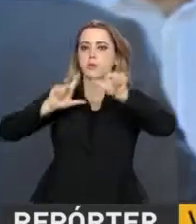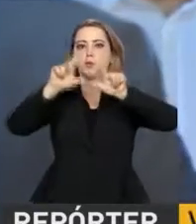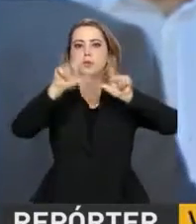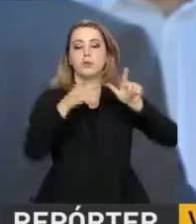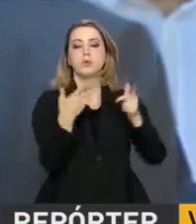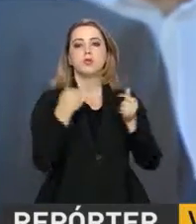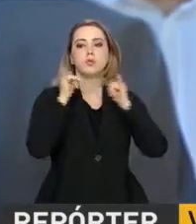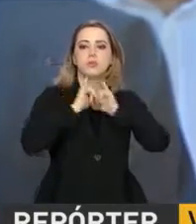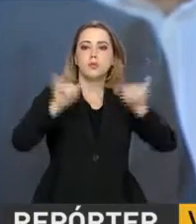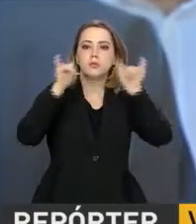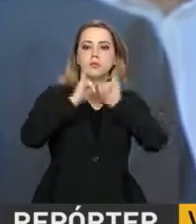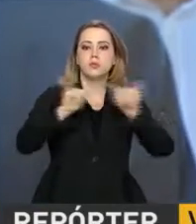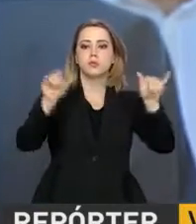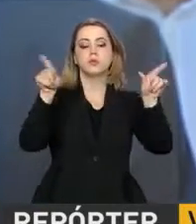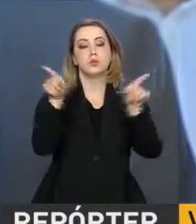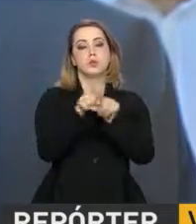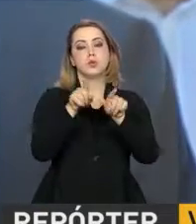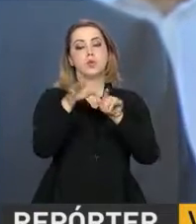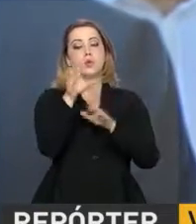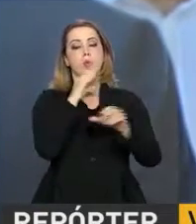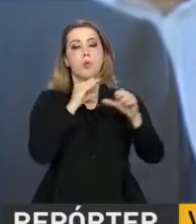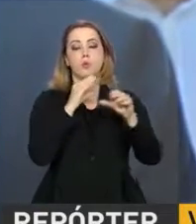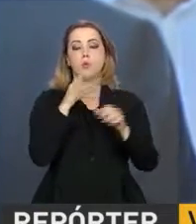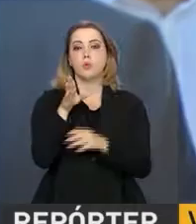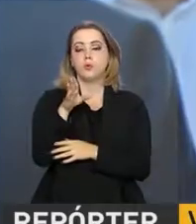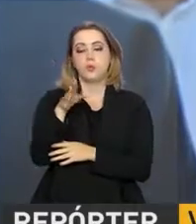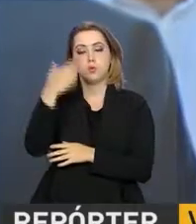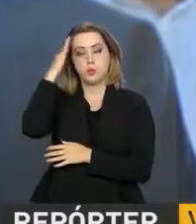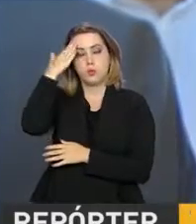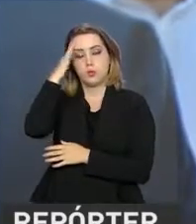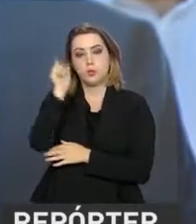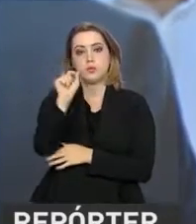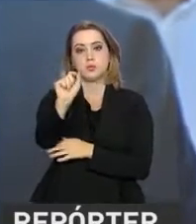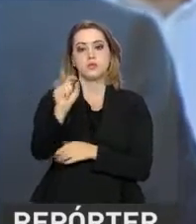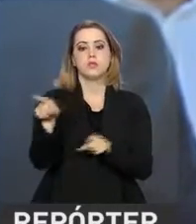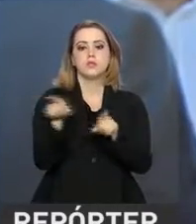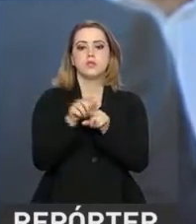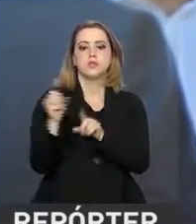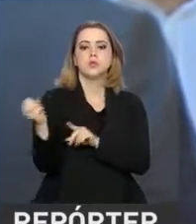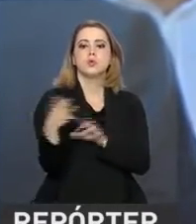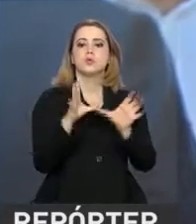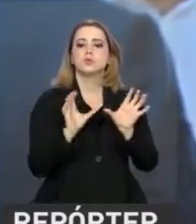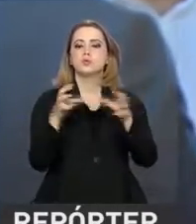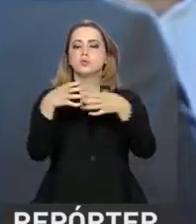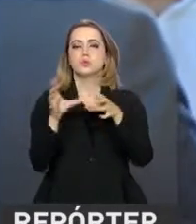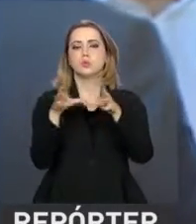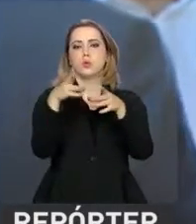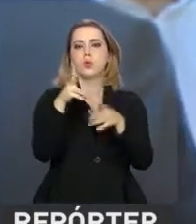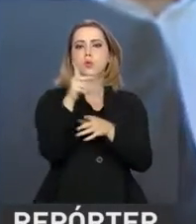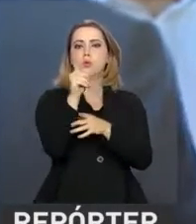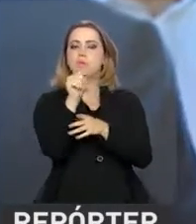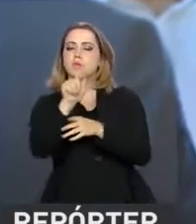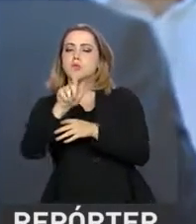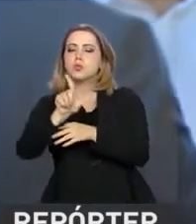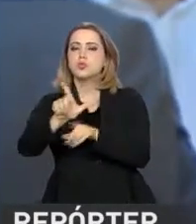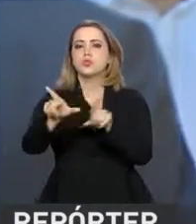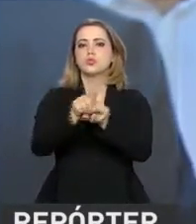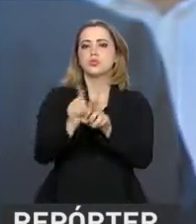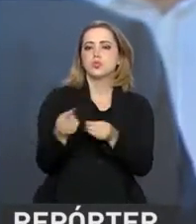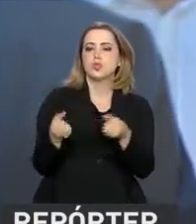disseminou o conhecimento da digitalização criando grupos digitais fazendo convênio com a sociedade com as